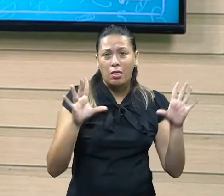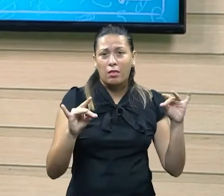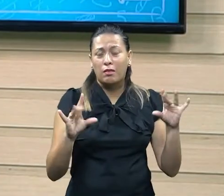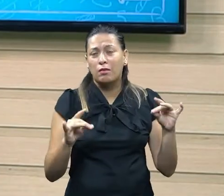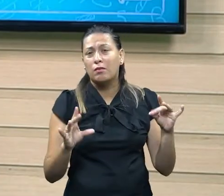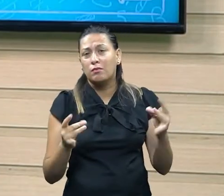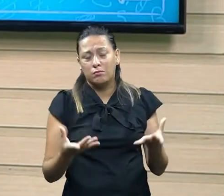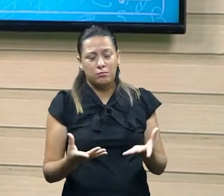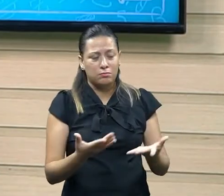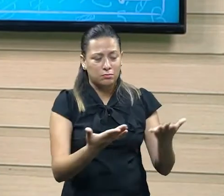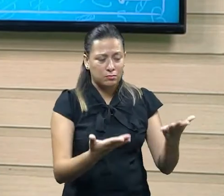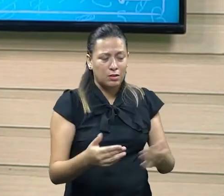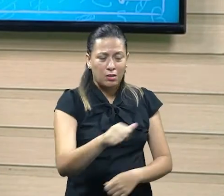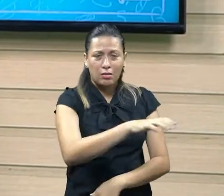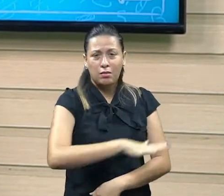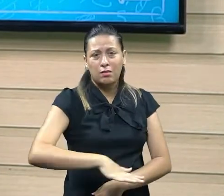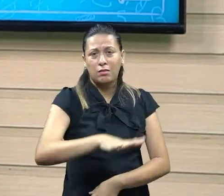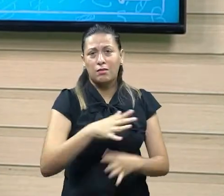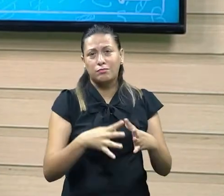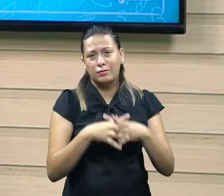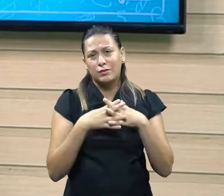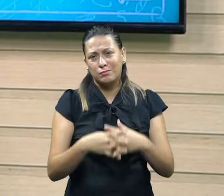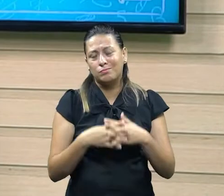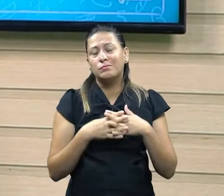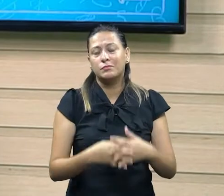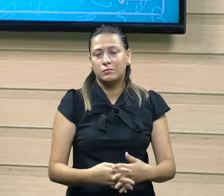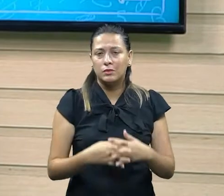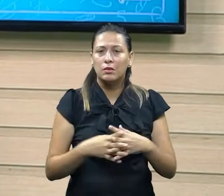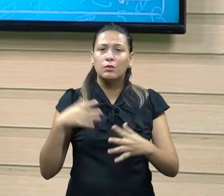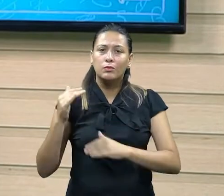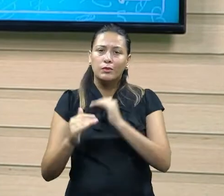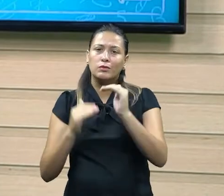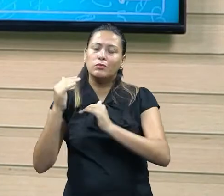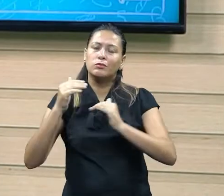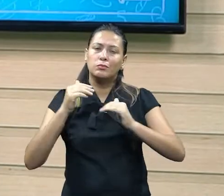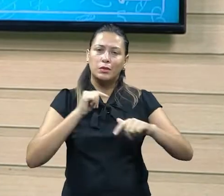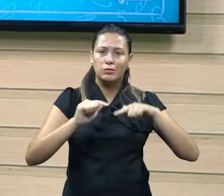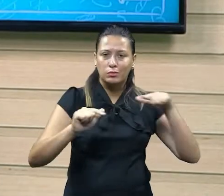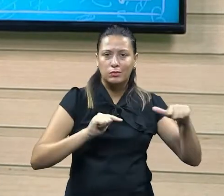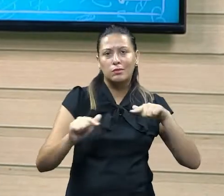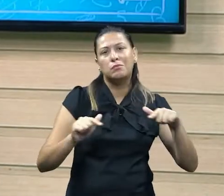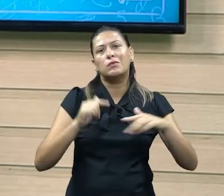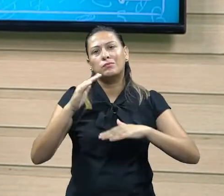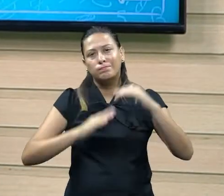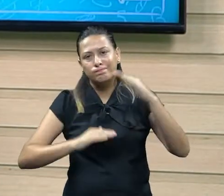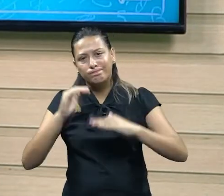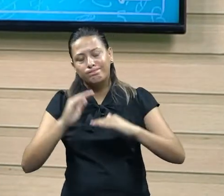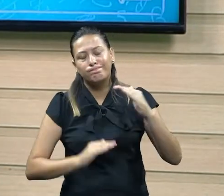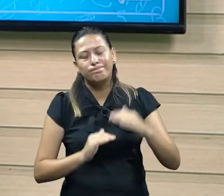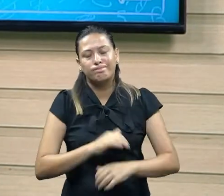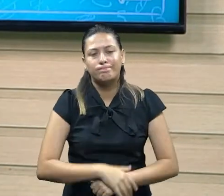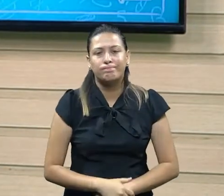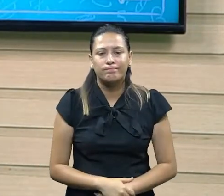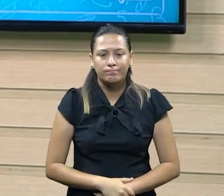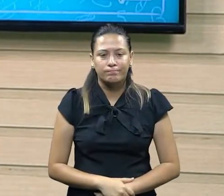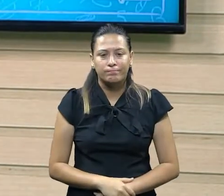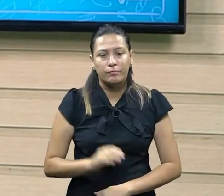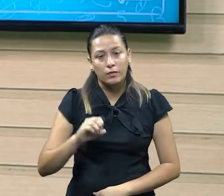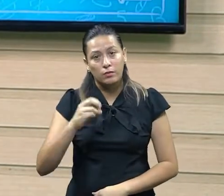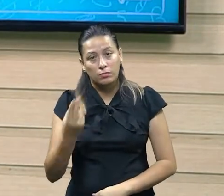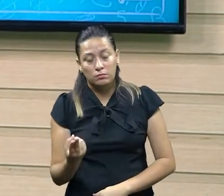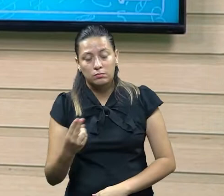tudo pode acabar atrapalhando o desempenho da atividade do nosso empregado. Ou